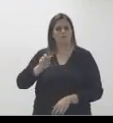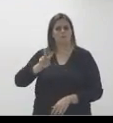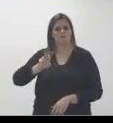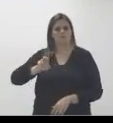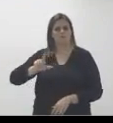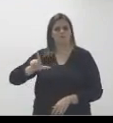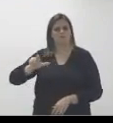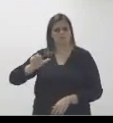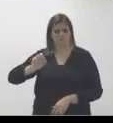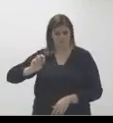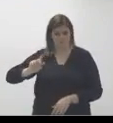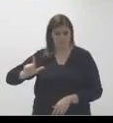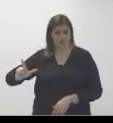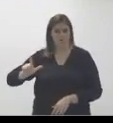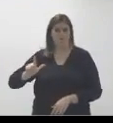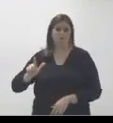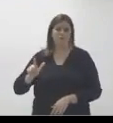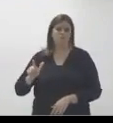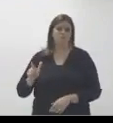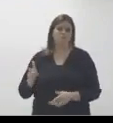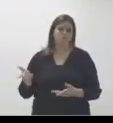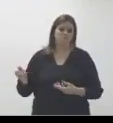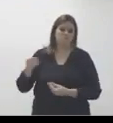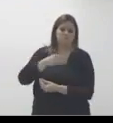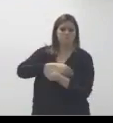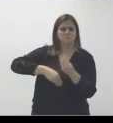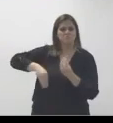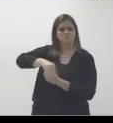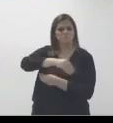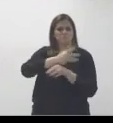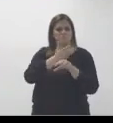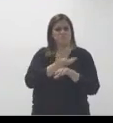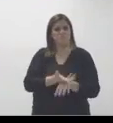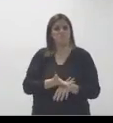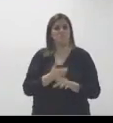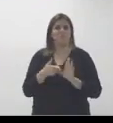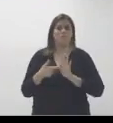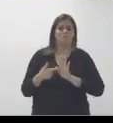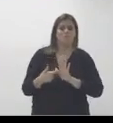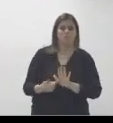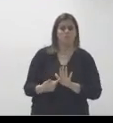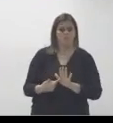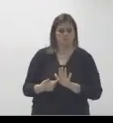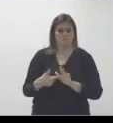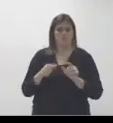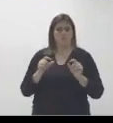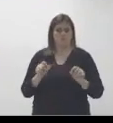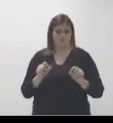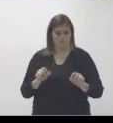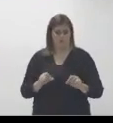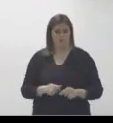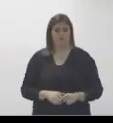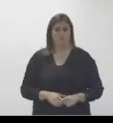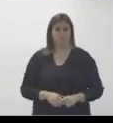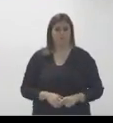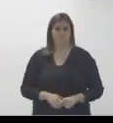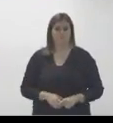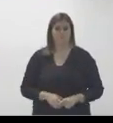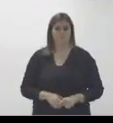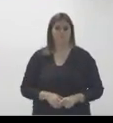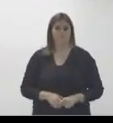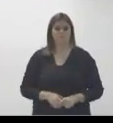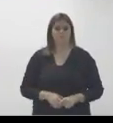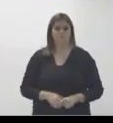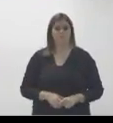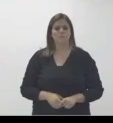perspectivas vão denunciando que muitas vezes no aspecto formativo que trazemos do ensino